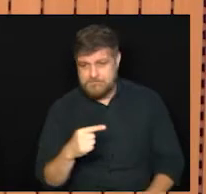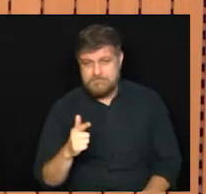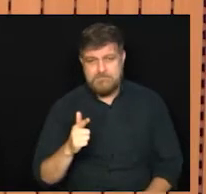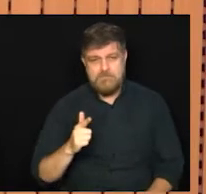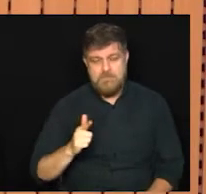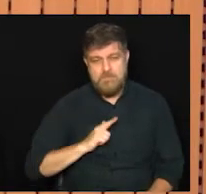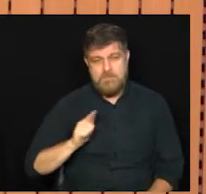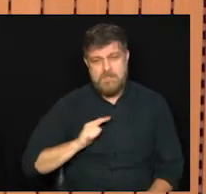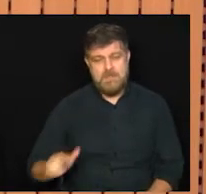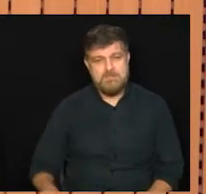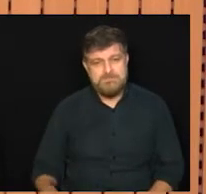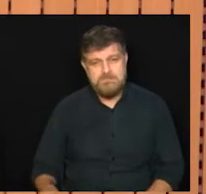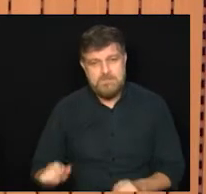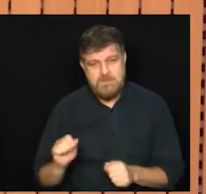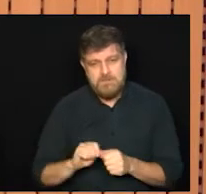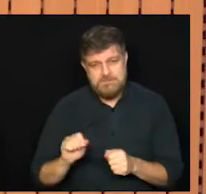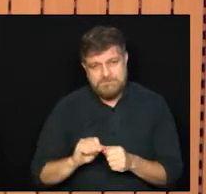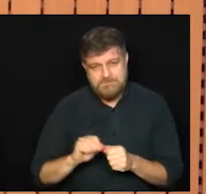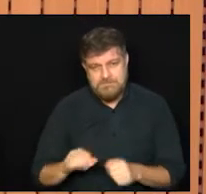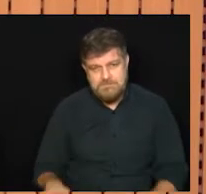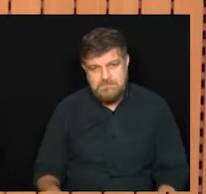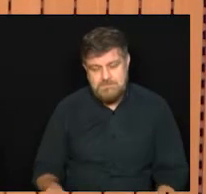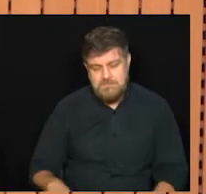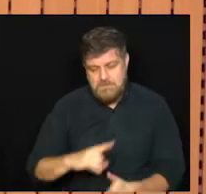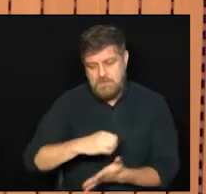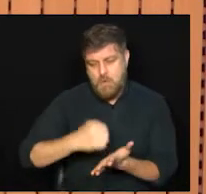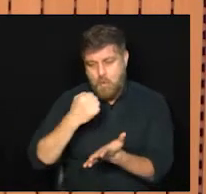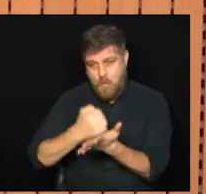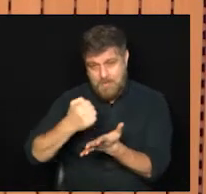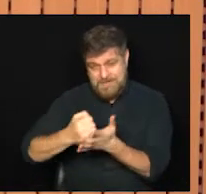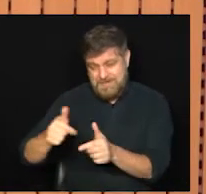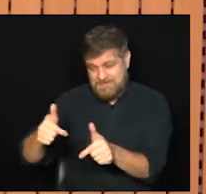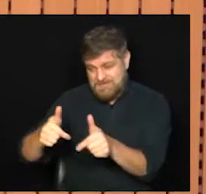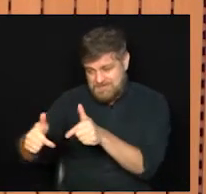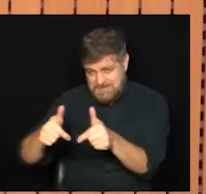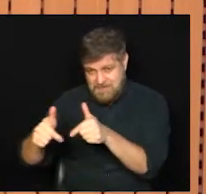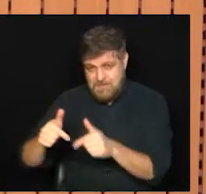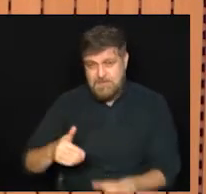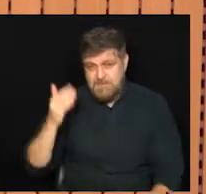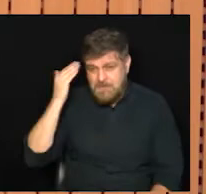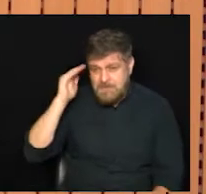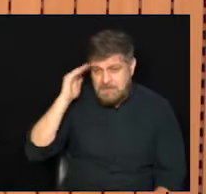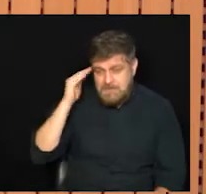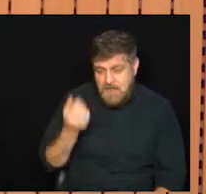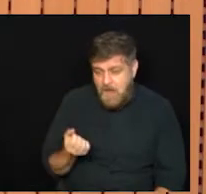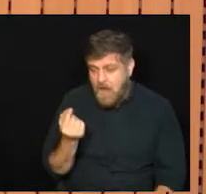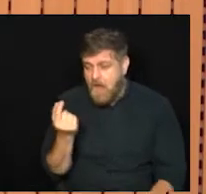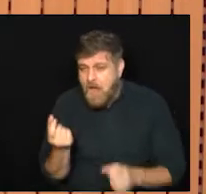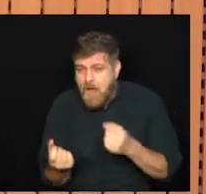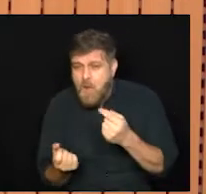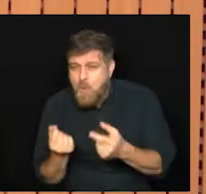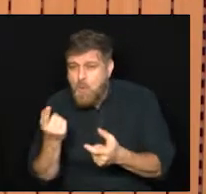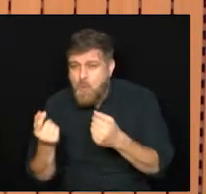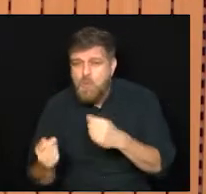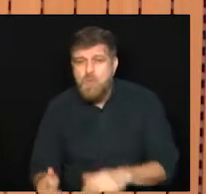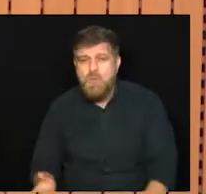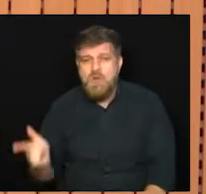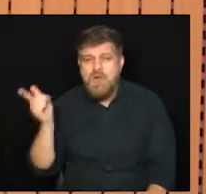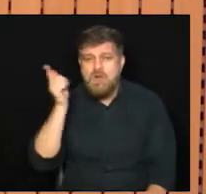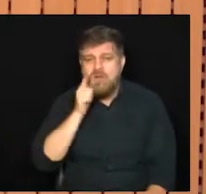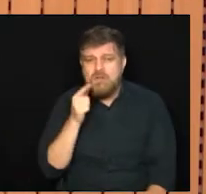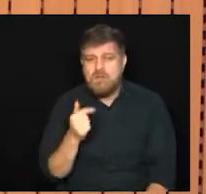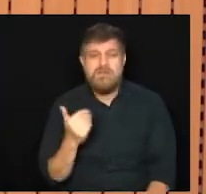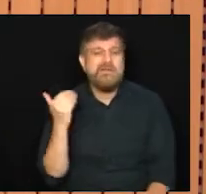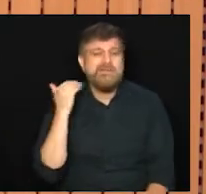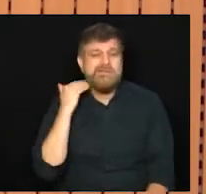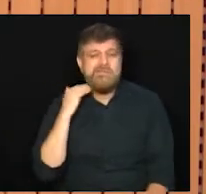fazer flexibilização de contrato de trabalho? Pelo que eu entendi, alguns foram e buscaram um